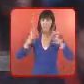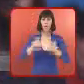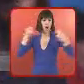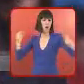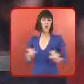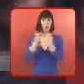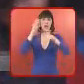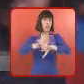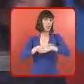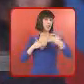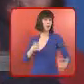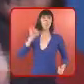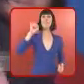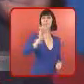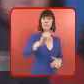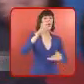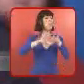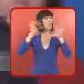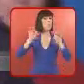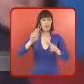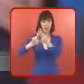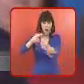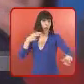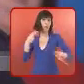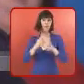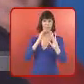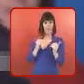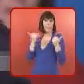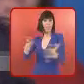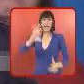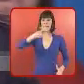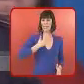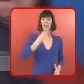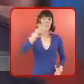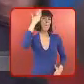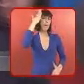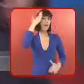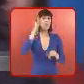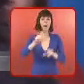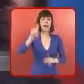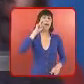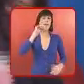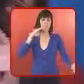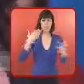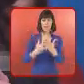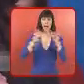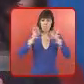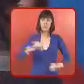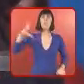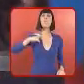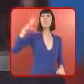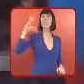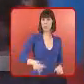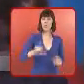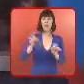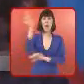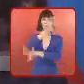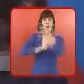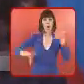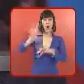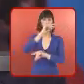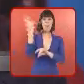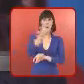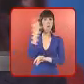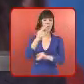a convergência de esquerda. É por isso que reforçar a CDU é um pressuposto para garantir que em Portugal e na